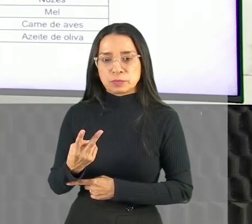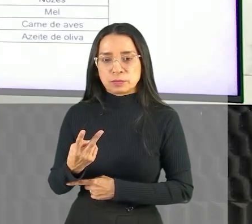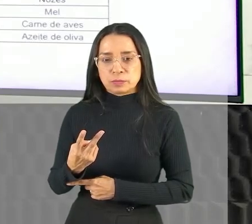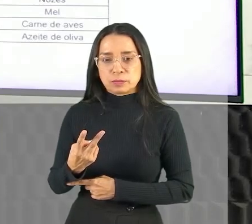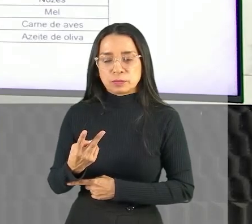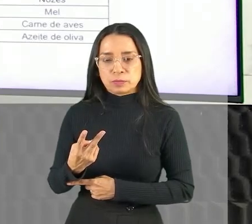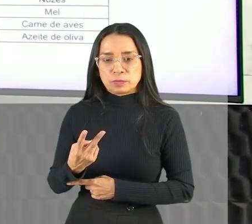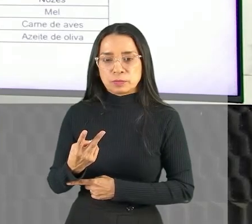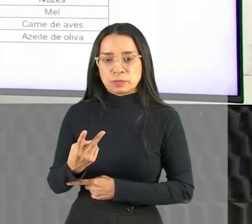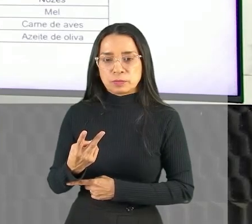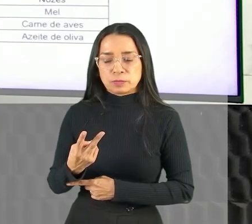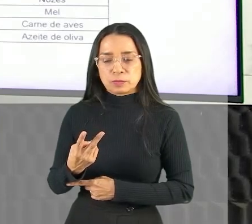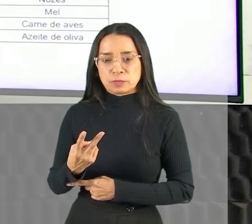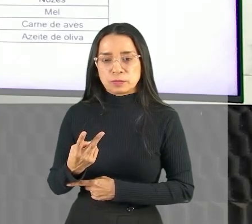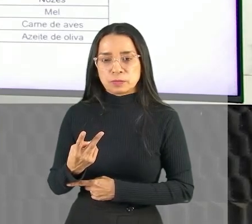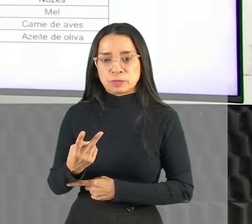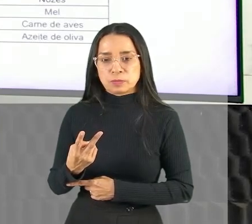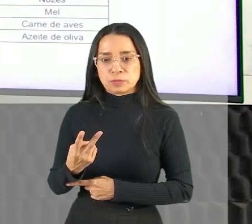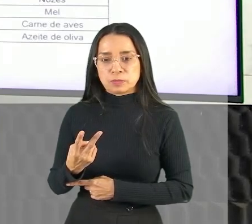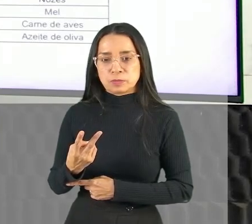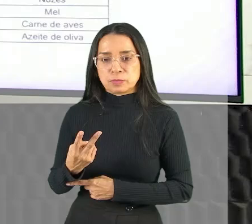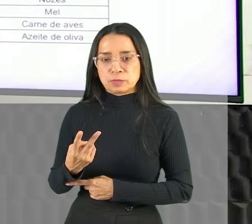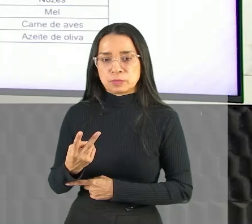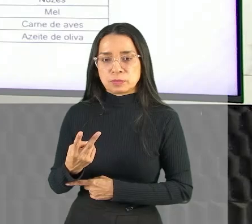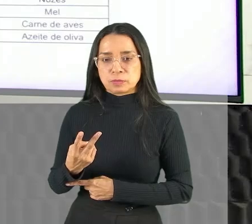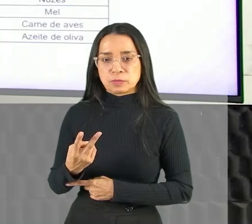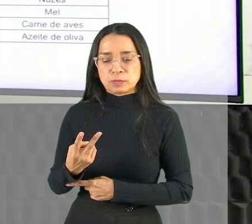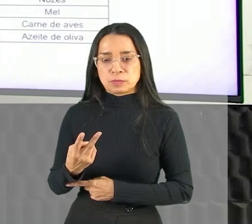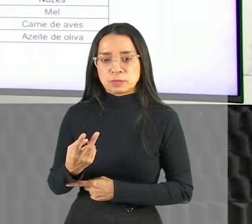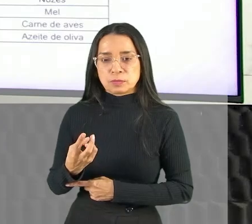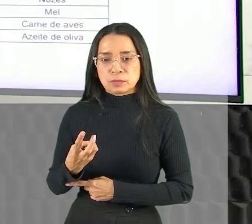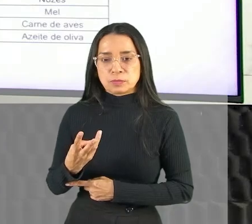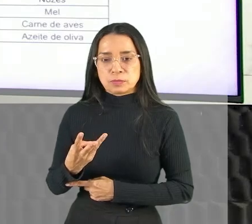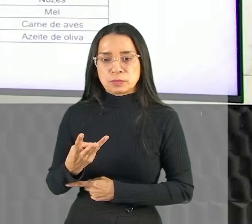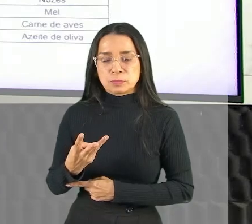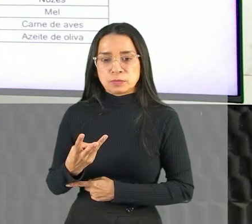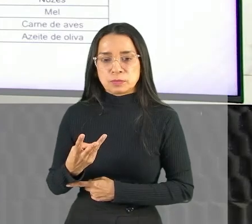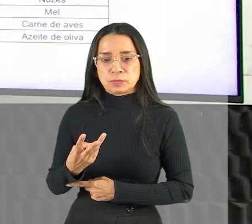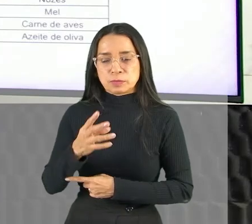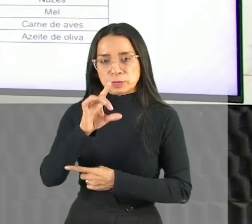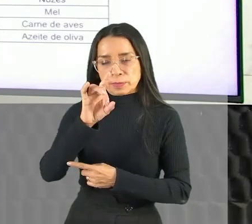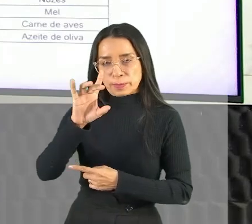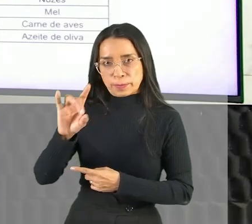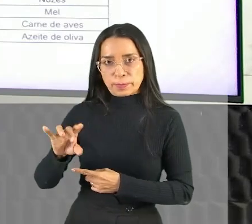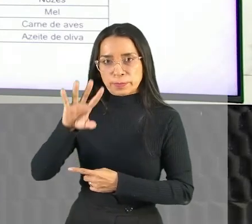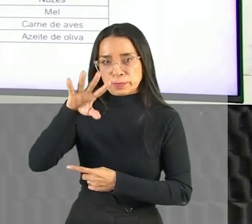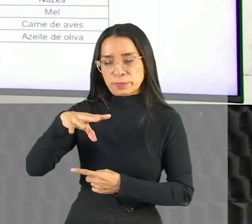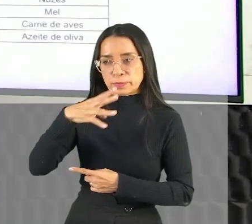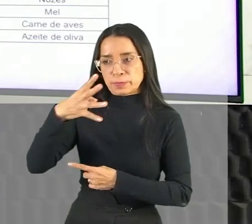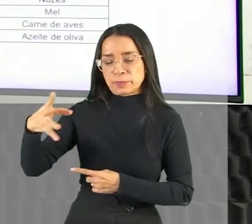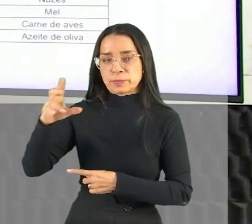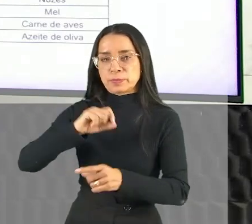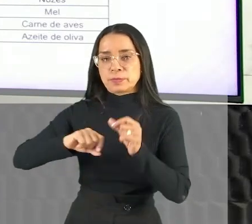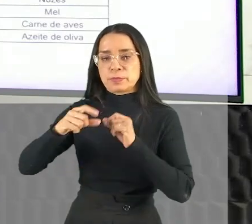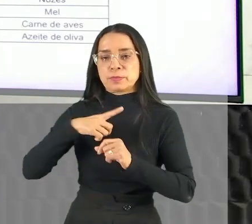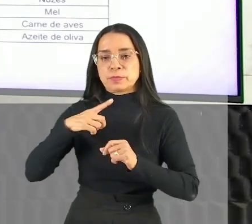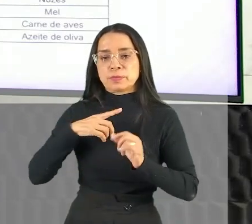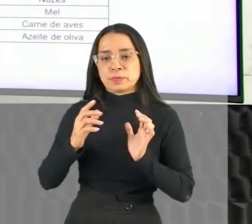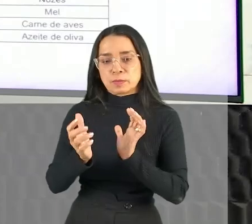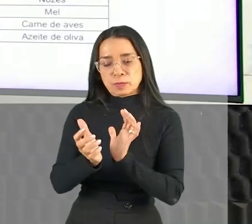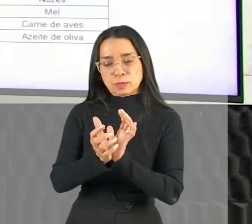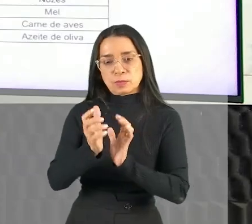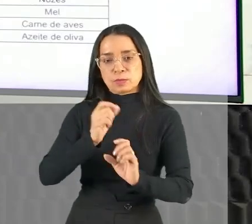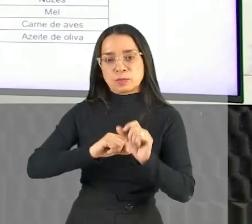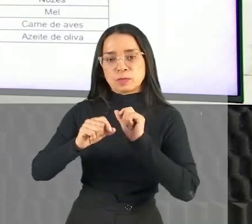Fonte de ácido graxo insaturado, mel, fonte de proteína, nozes. Então, cada um aqui, cada dieta aqui tem o seu conjunto